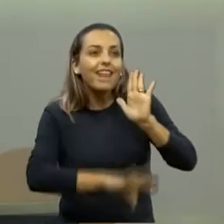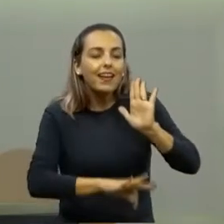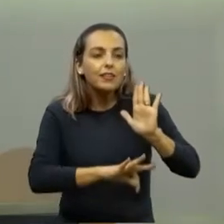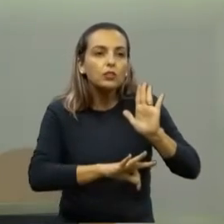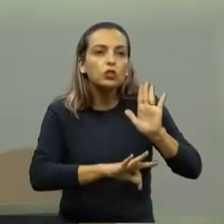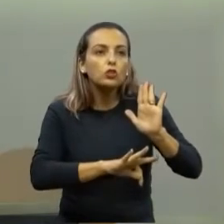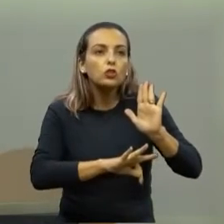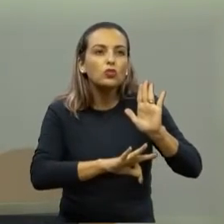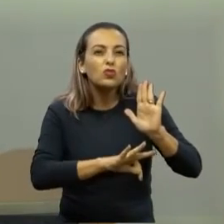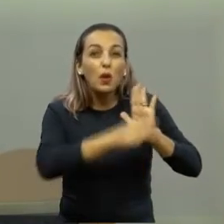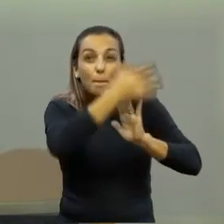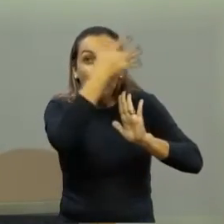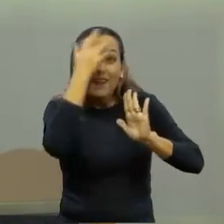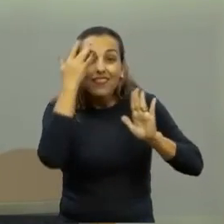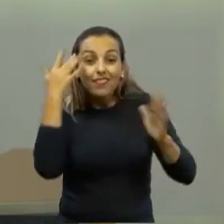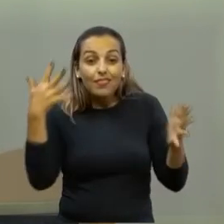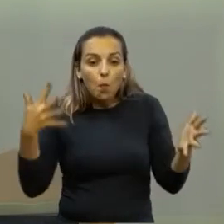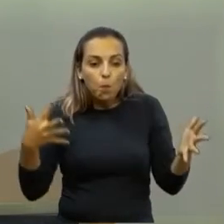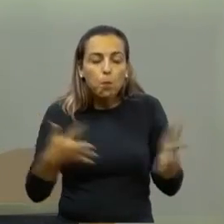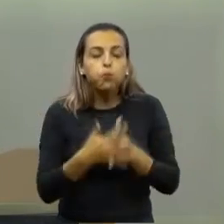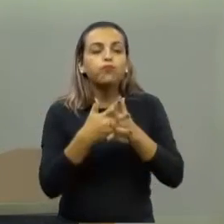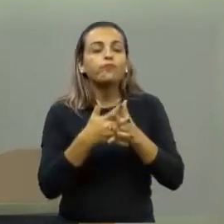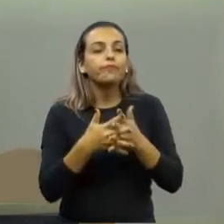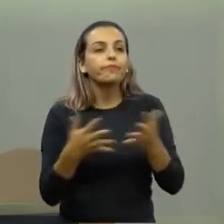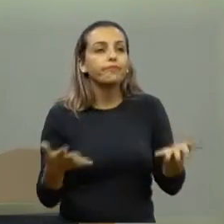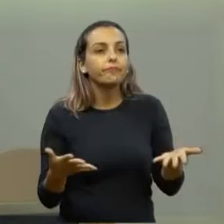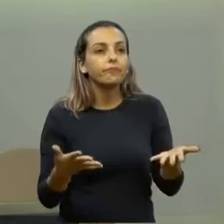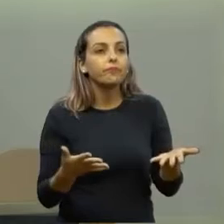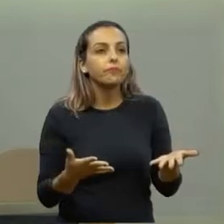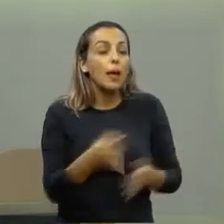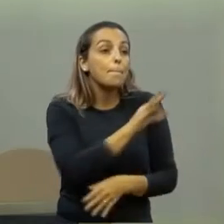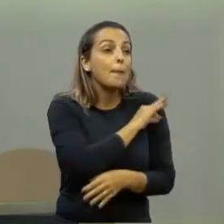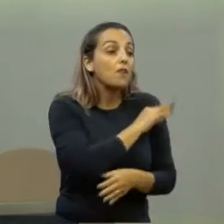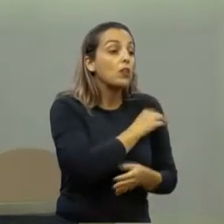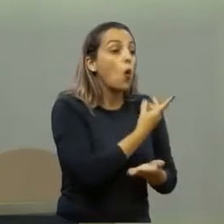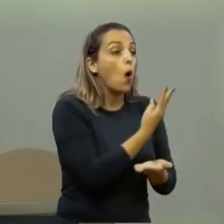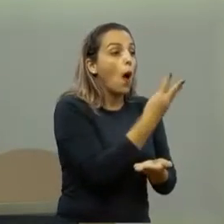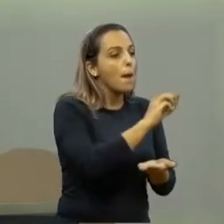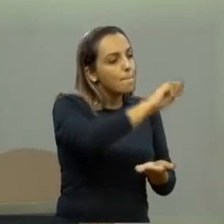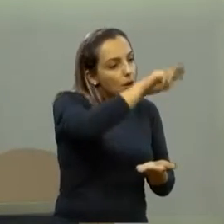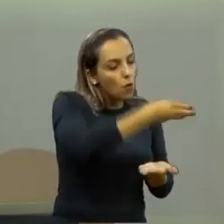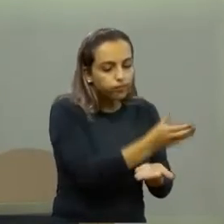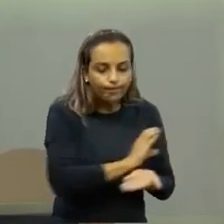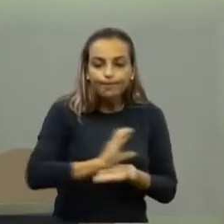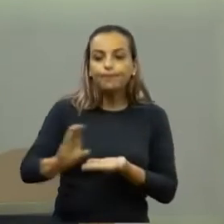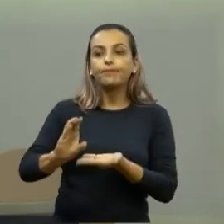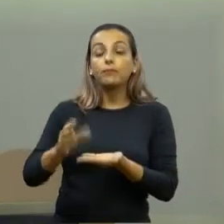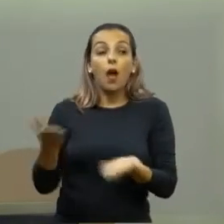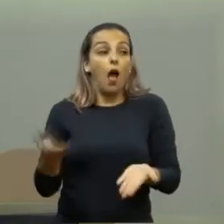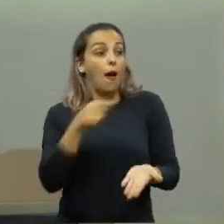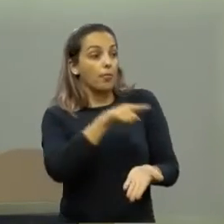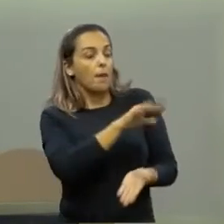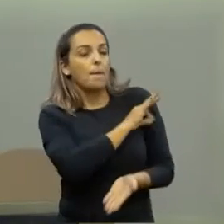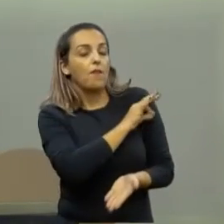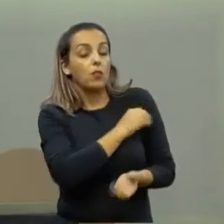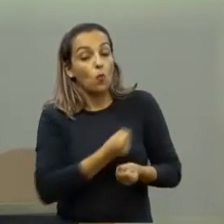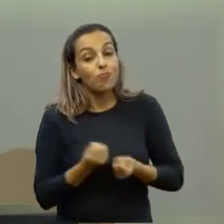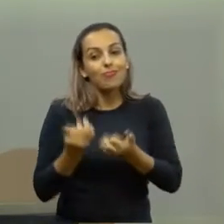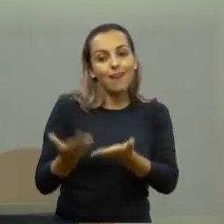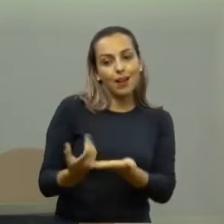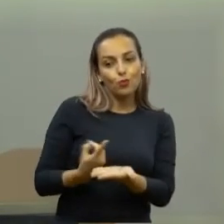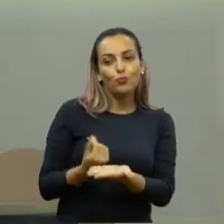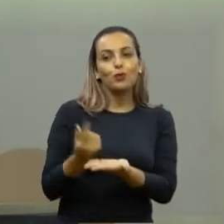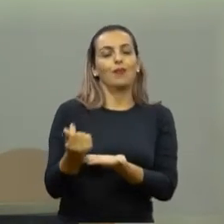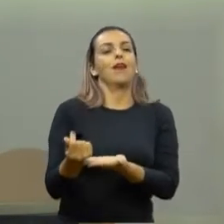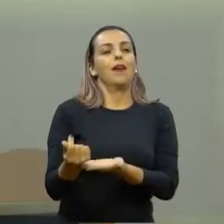confunde as pessoas prefeitura Repassa 4 milhões 3 milhões não entendimento que a prefeitura está dando dinheiro para